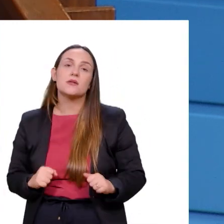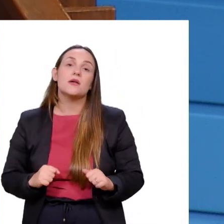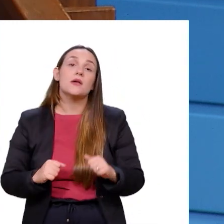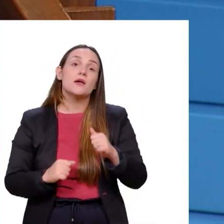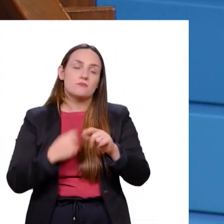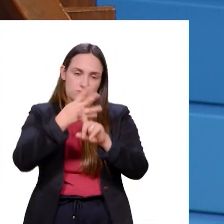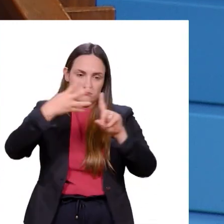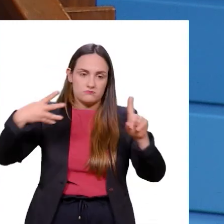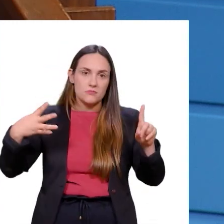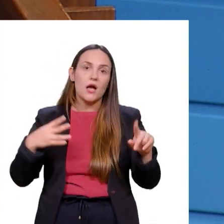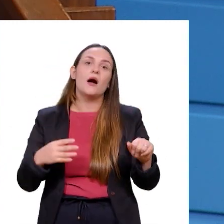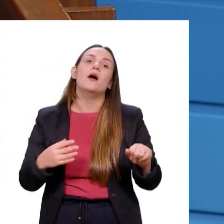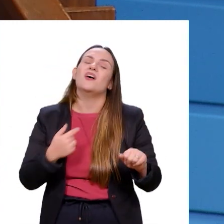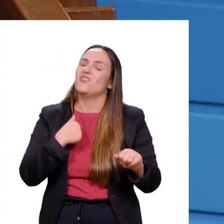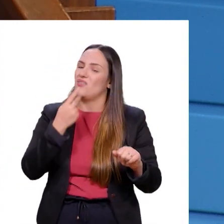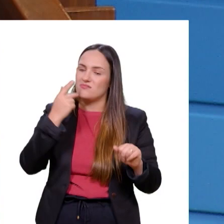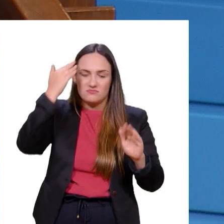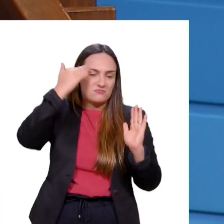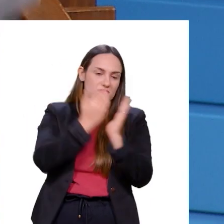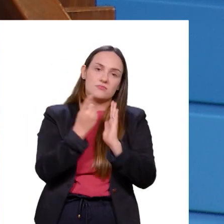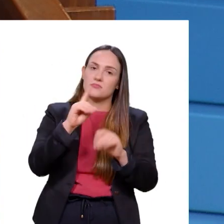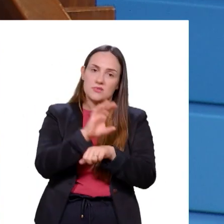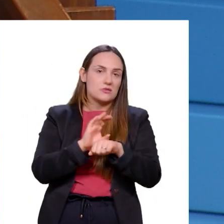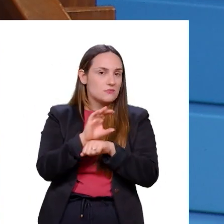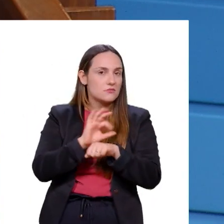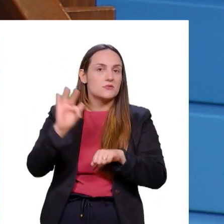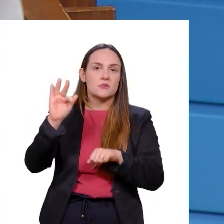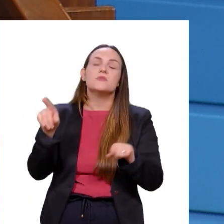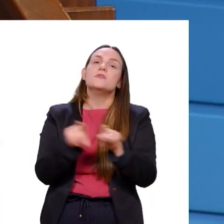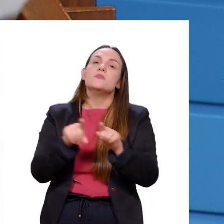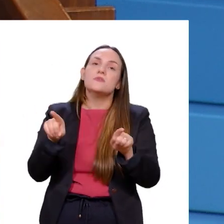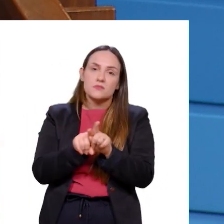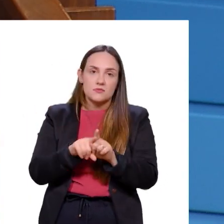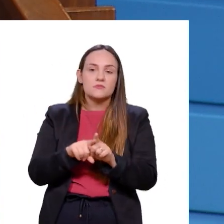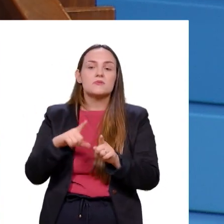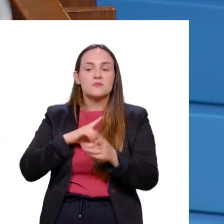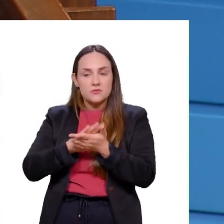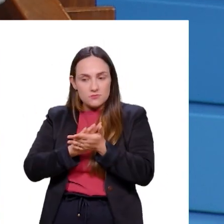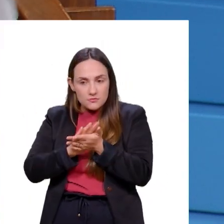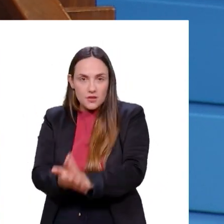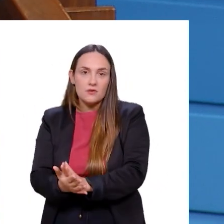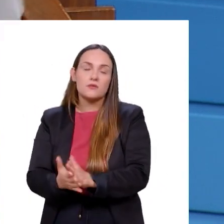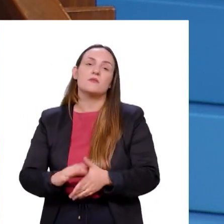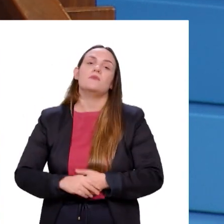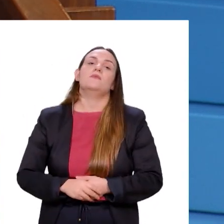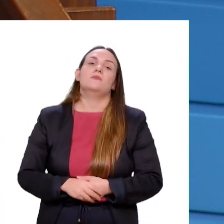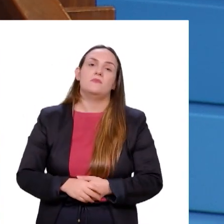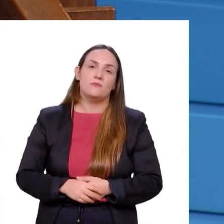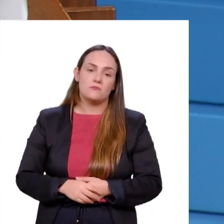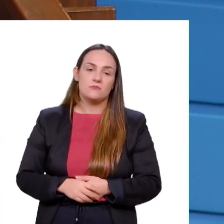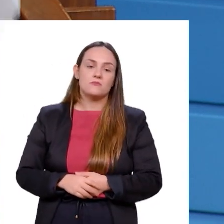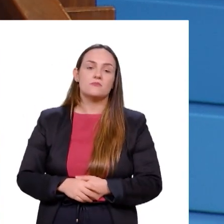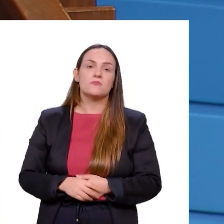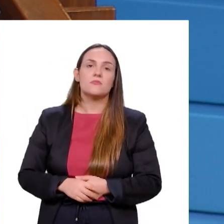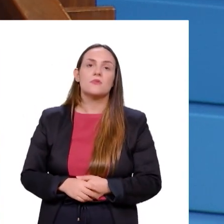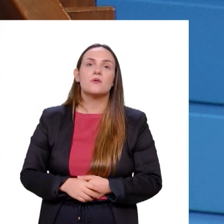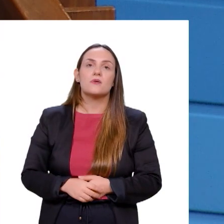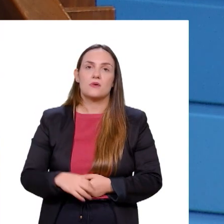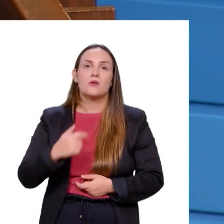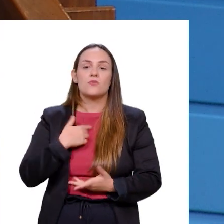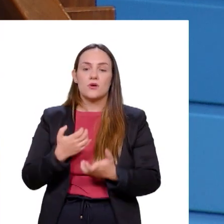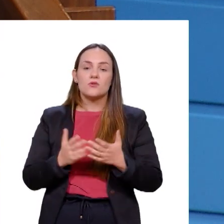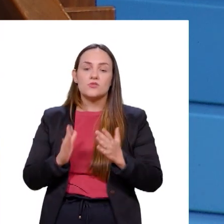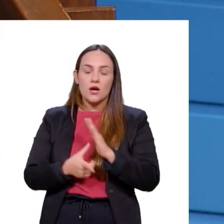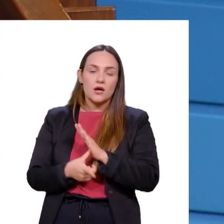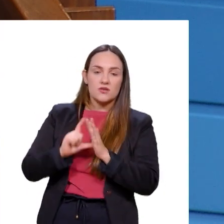de dizer, já dizendo que o projeto é inconstitucional e também preconceituoso. Então, com base